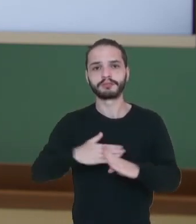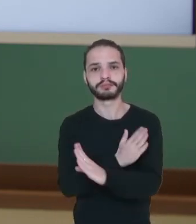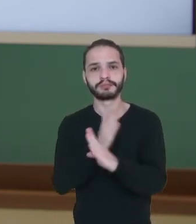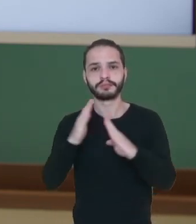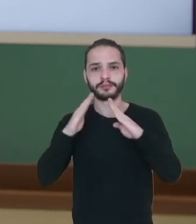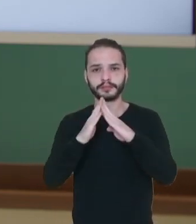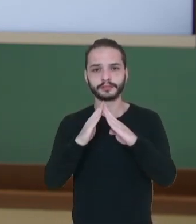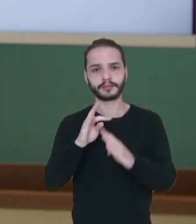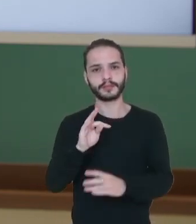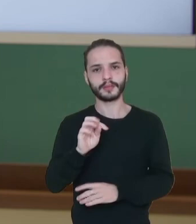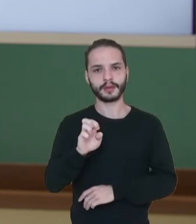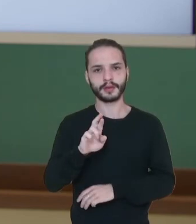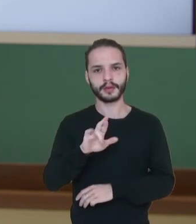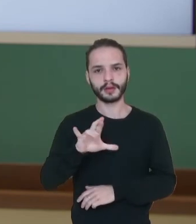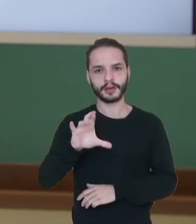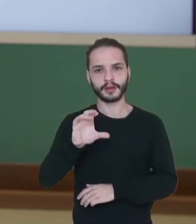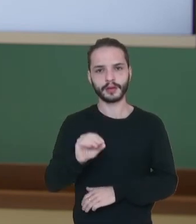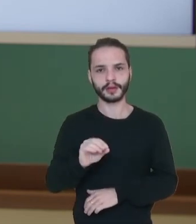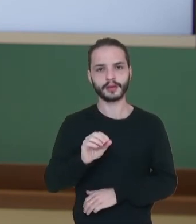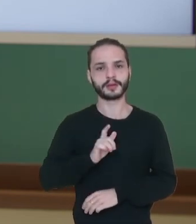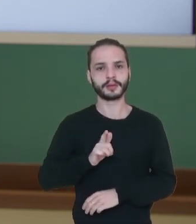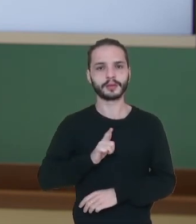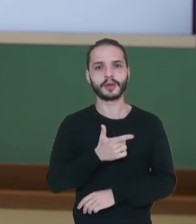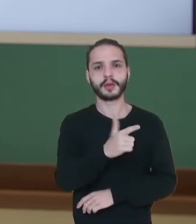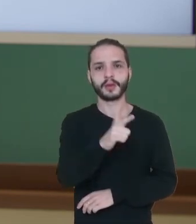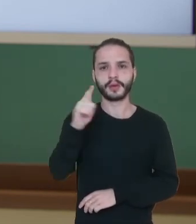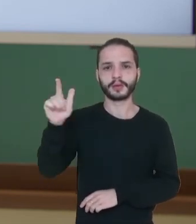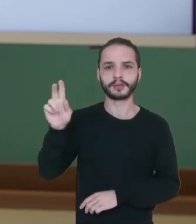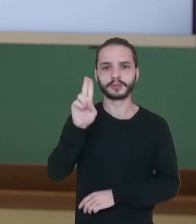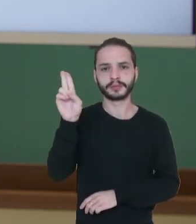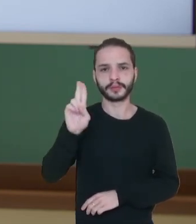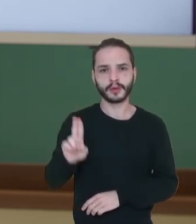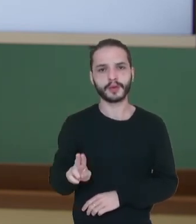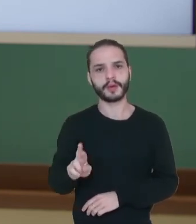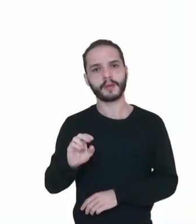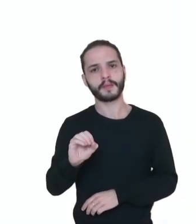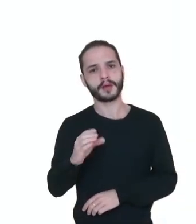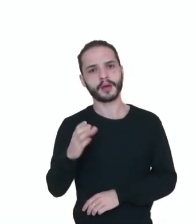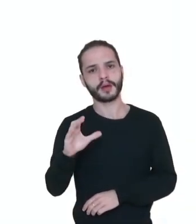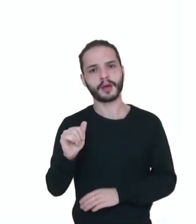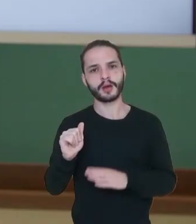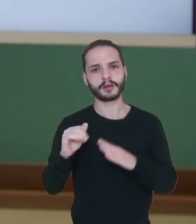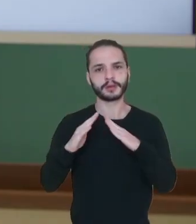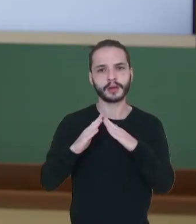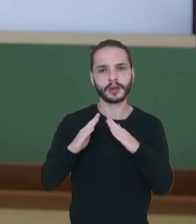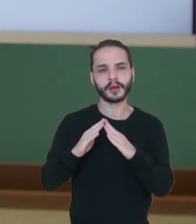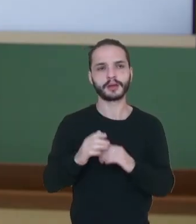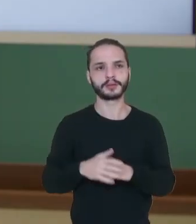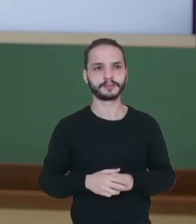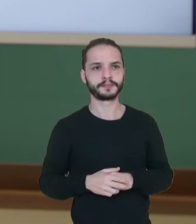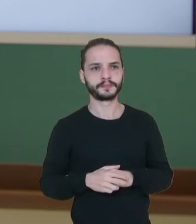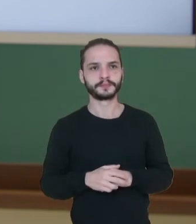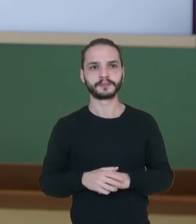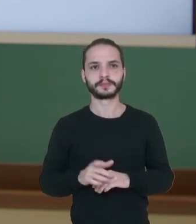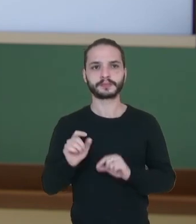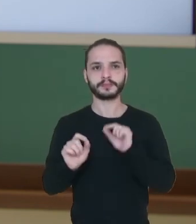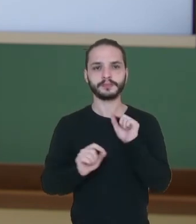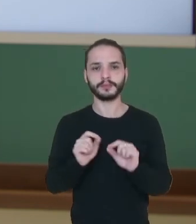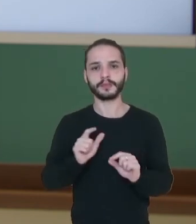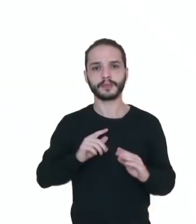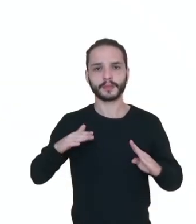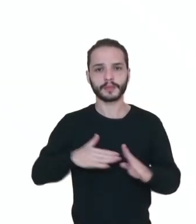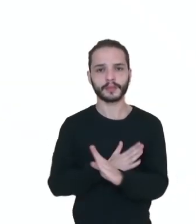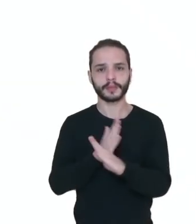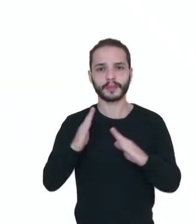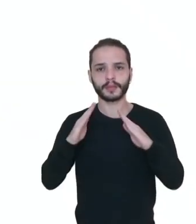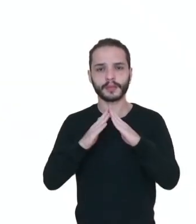variar conforme a região do Brasil, sendo ainda chamado de roça, casa ou tenda. Nos terreiros acontecem os rituais, como